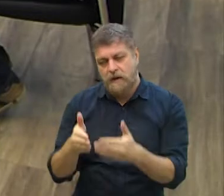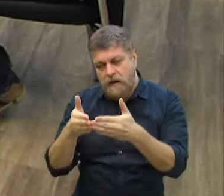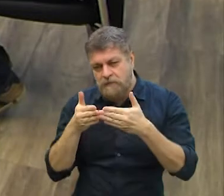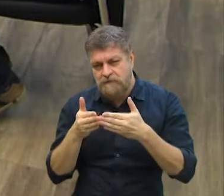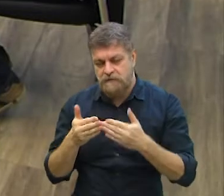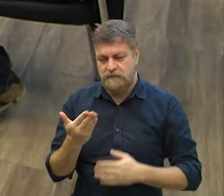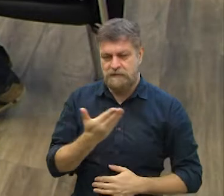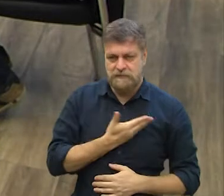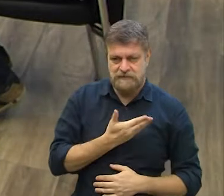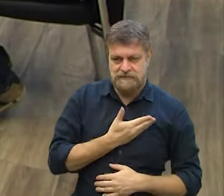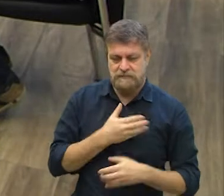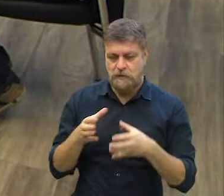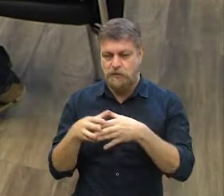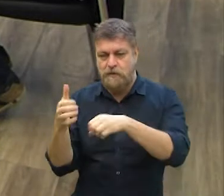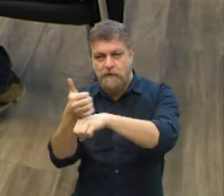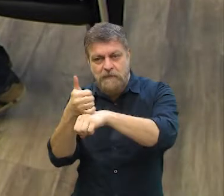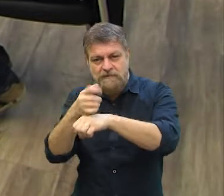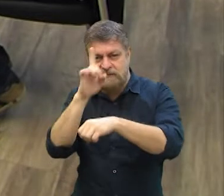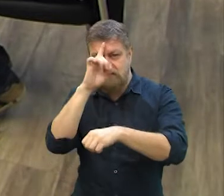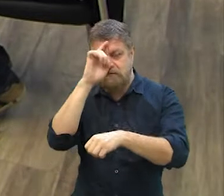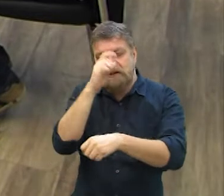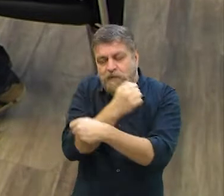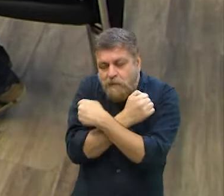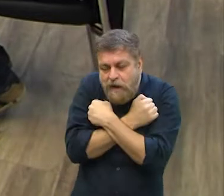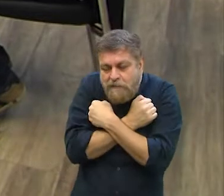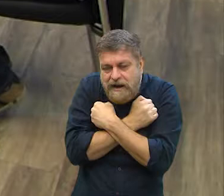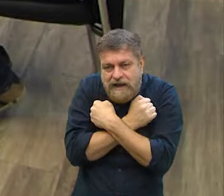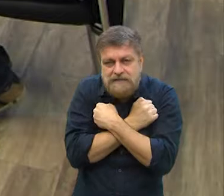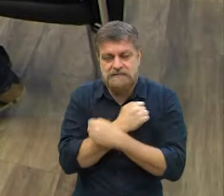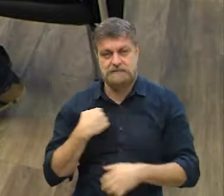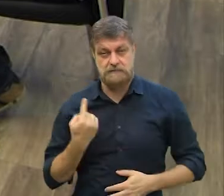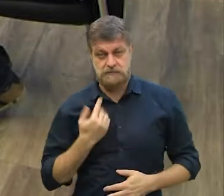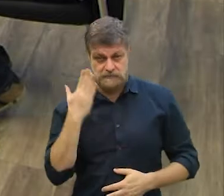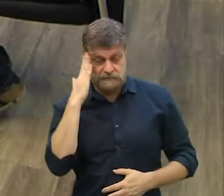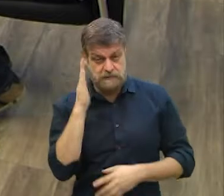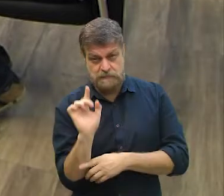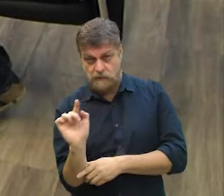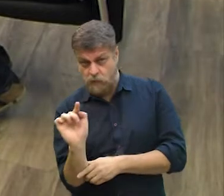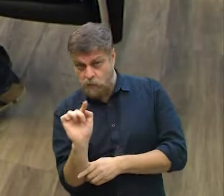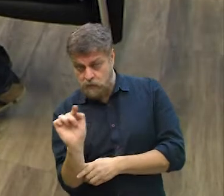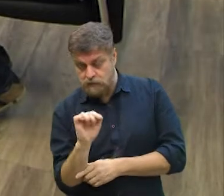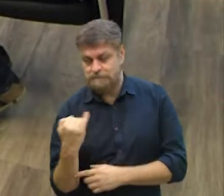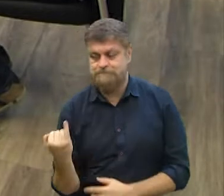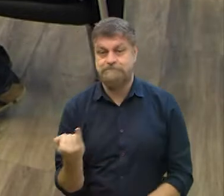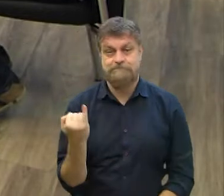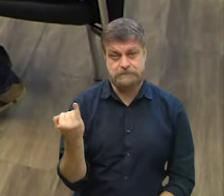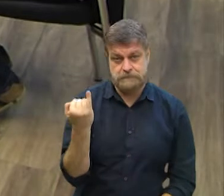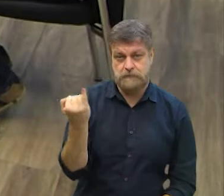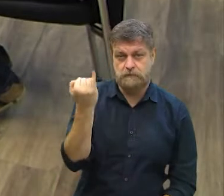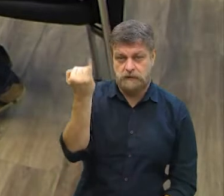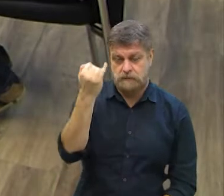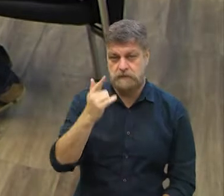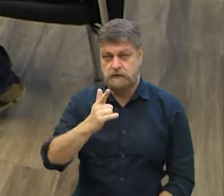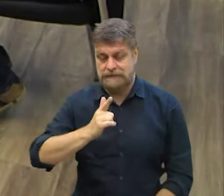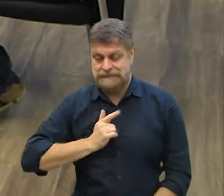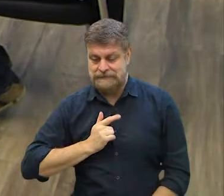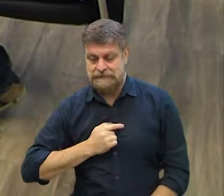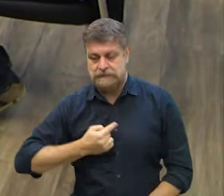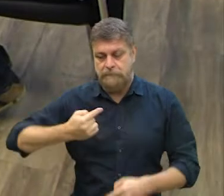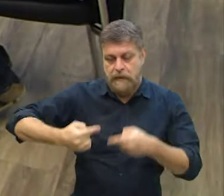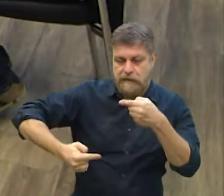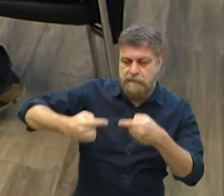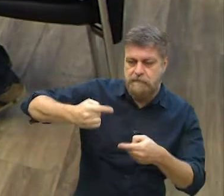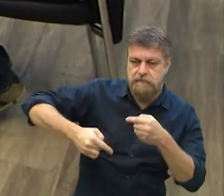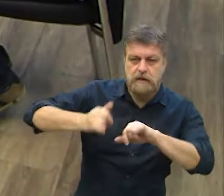Celso, para todo o corpo clínico aí do hospital. E a gente sabe, né, da importância de